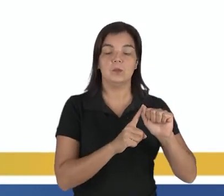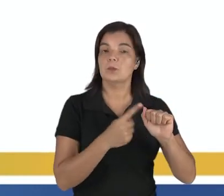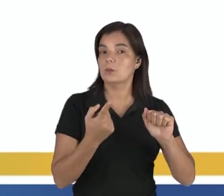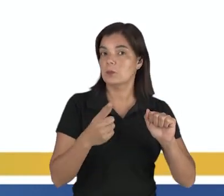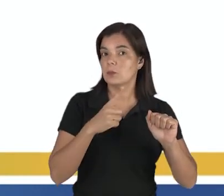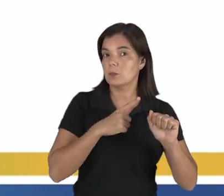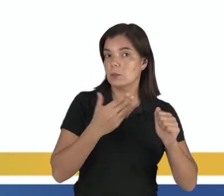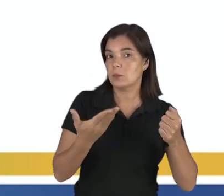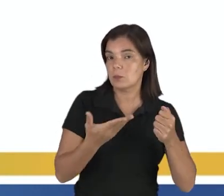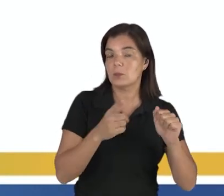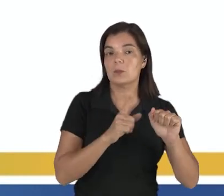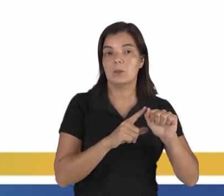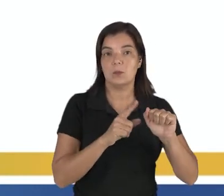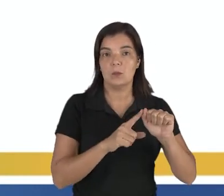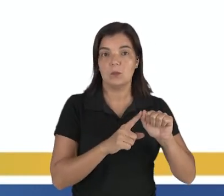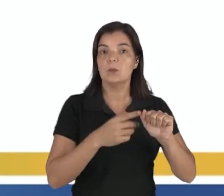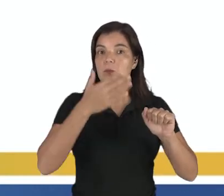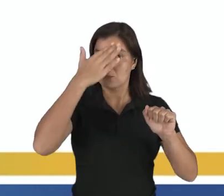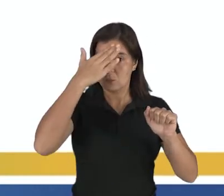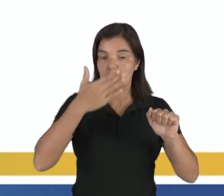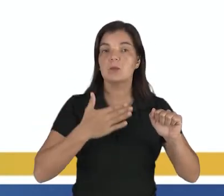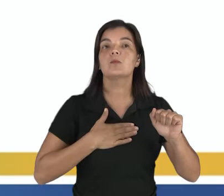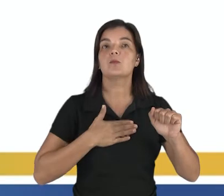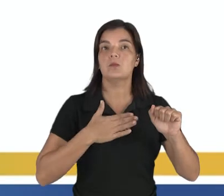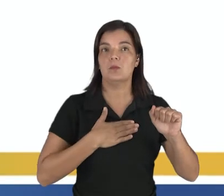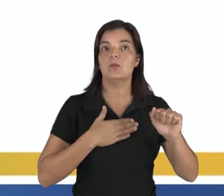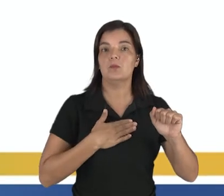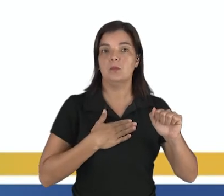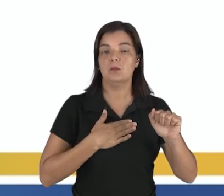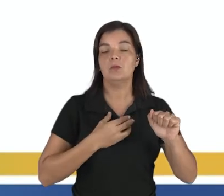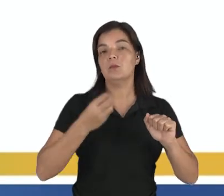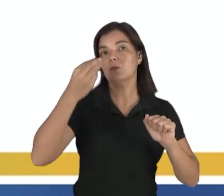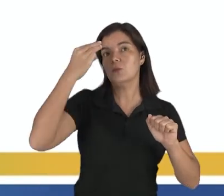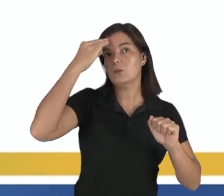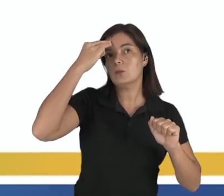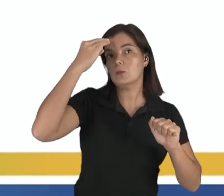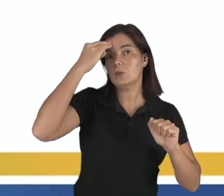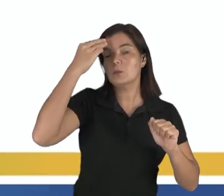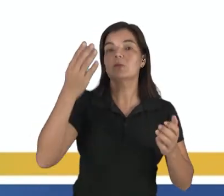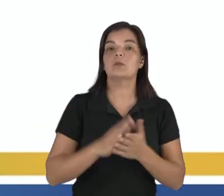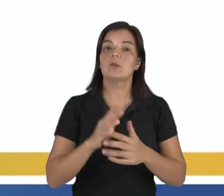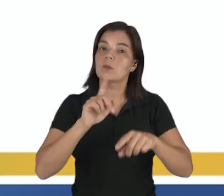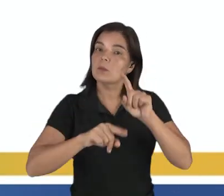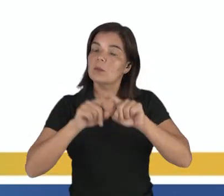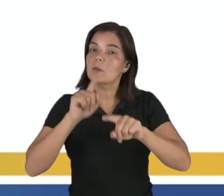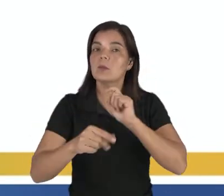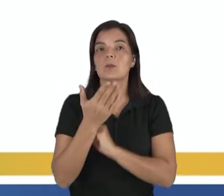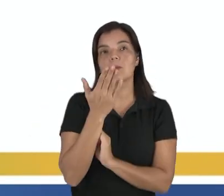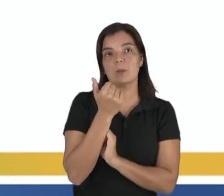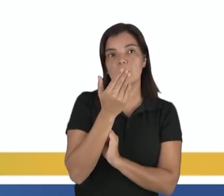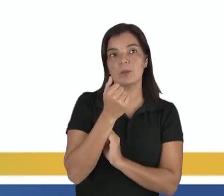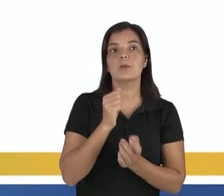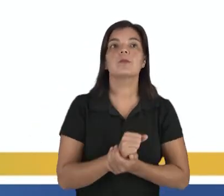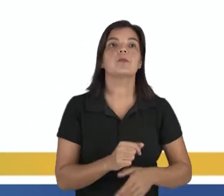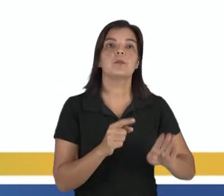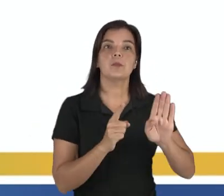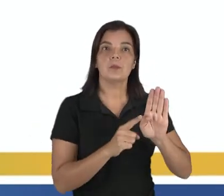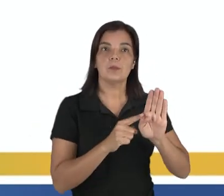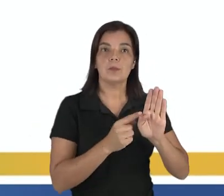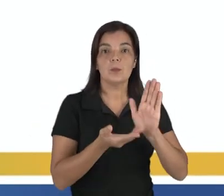gente vai ver alternativa A, o condicionamento físico, estado mental, equipamentos e